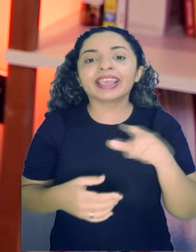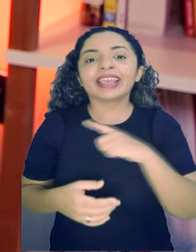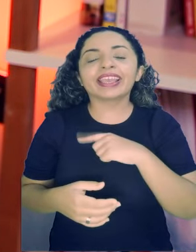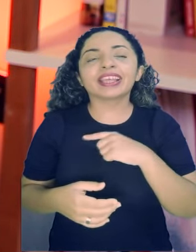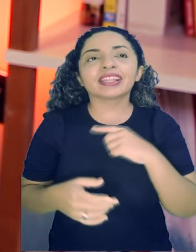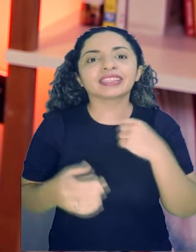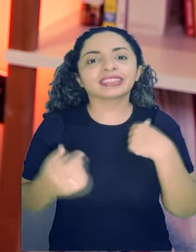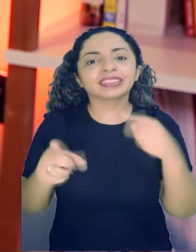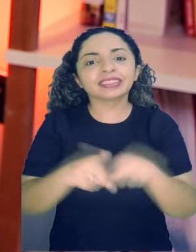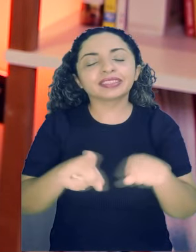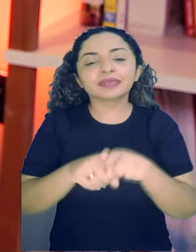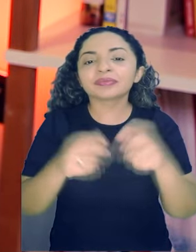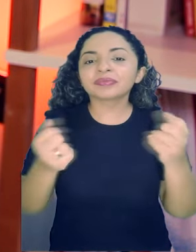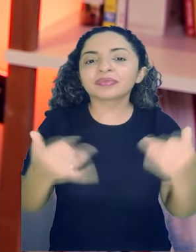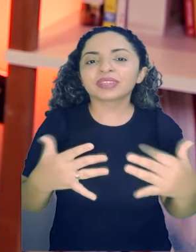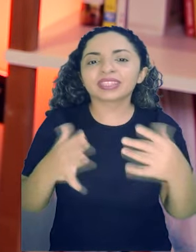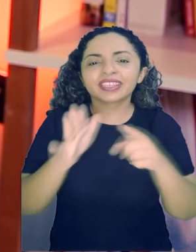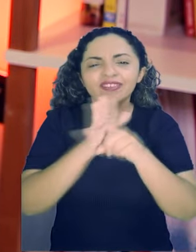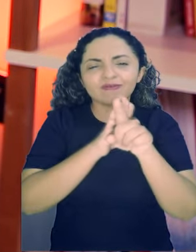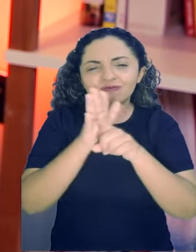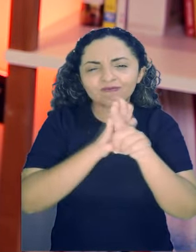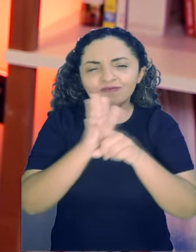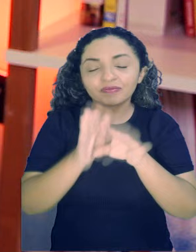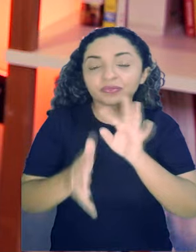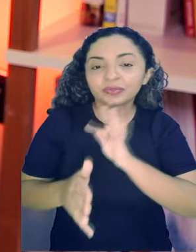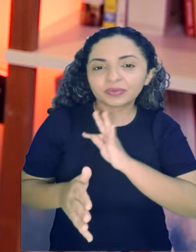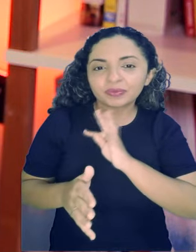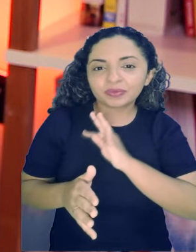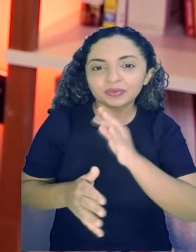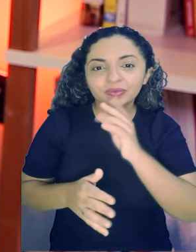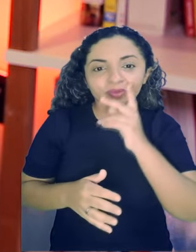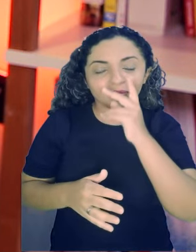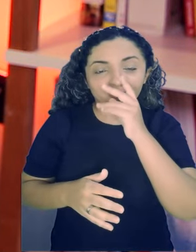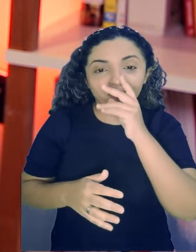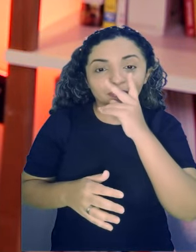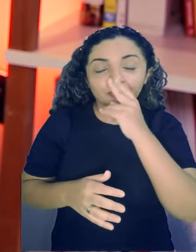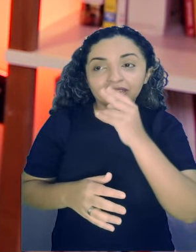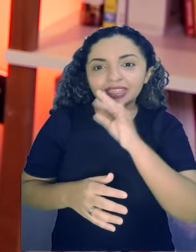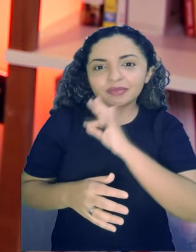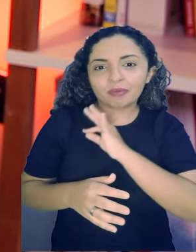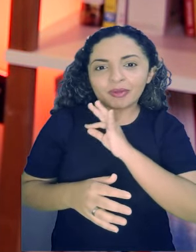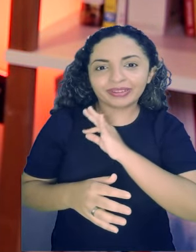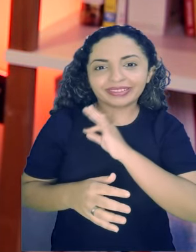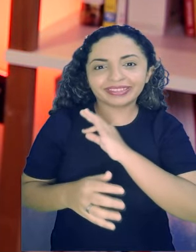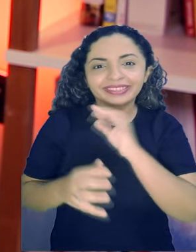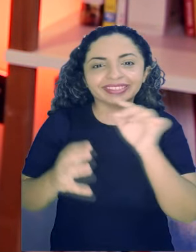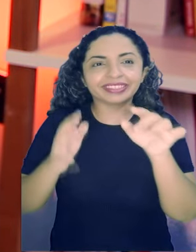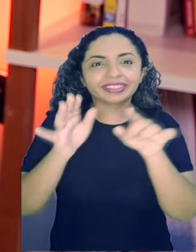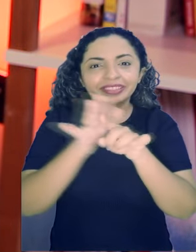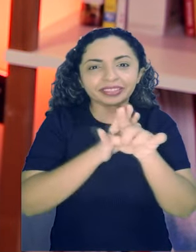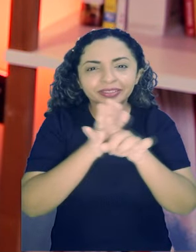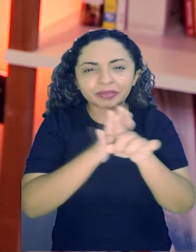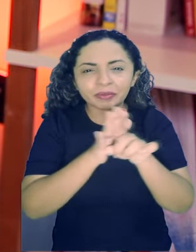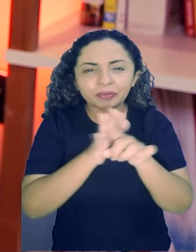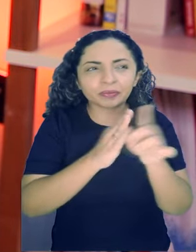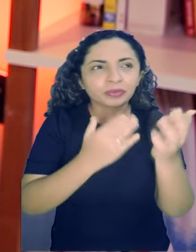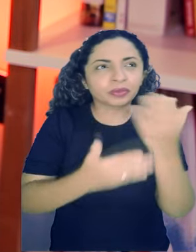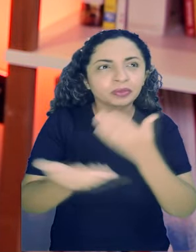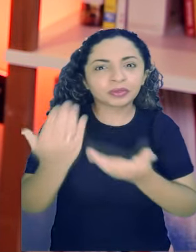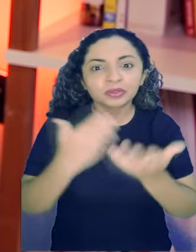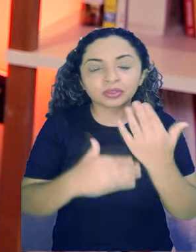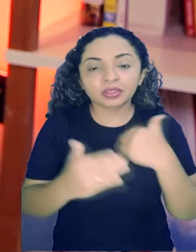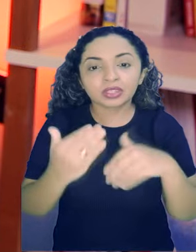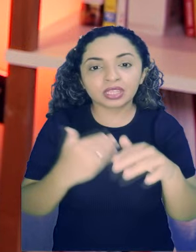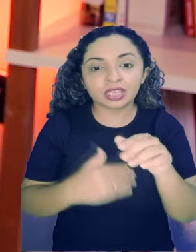que isso, ele vai também para uma linha de uma investigação policial em que um dos cientistas frequenta uma